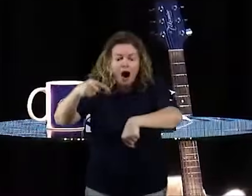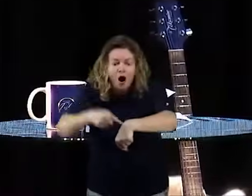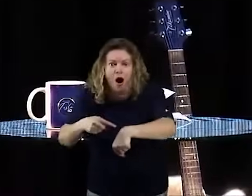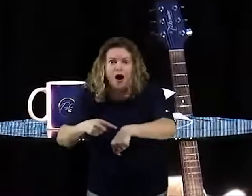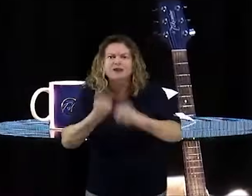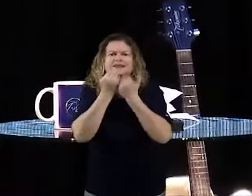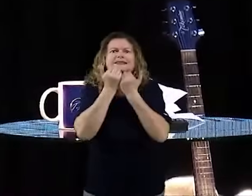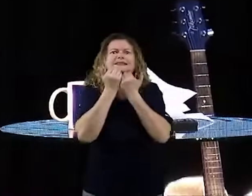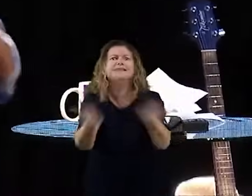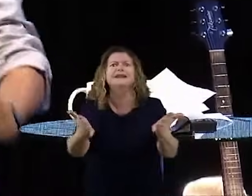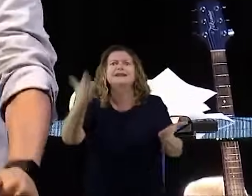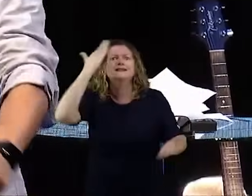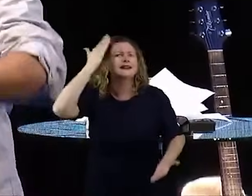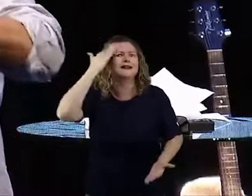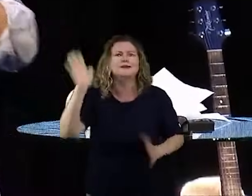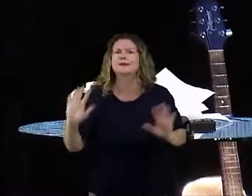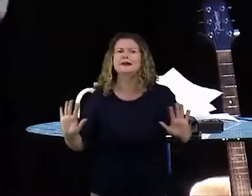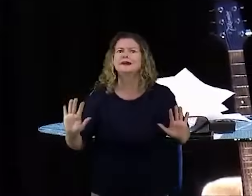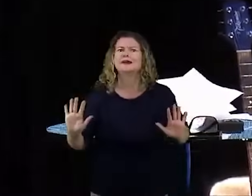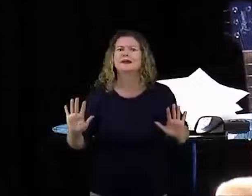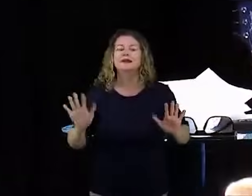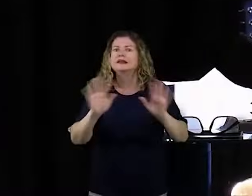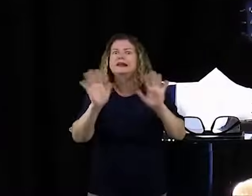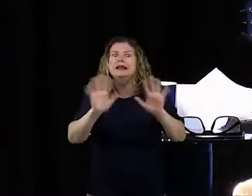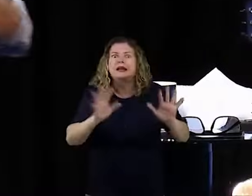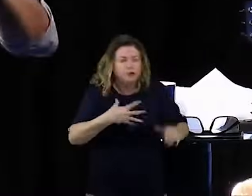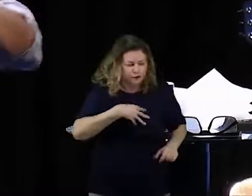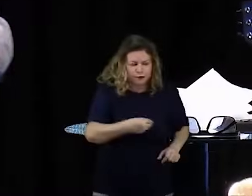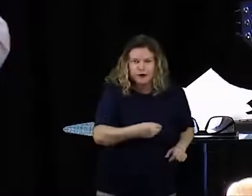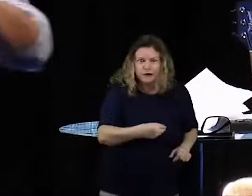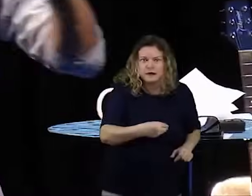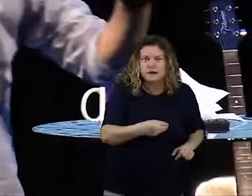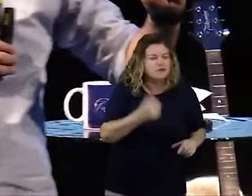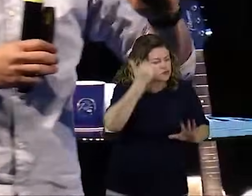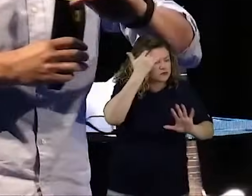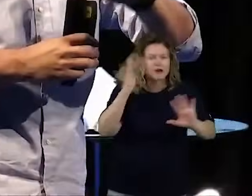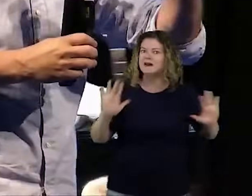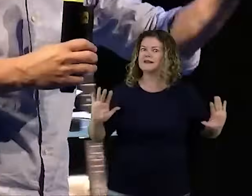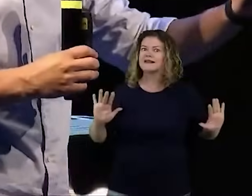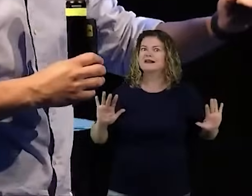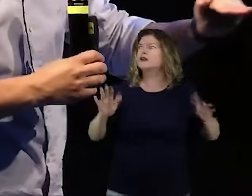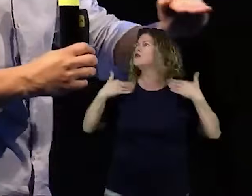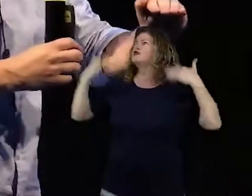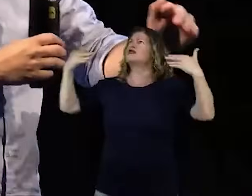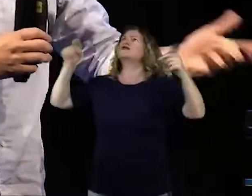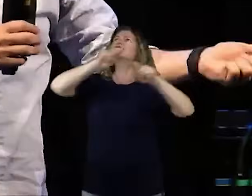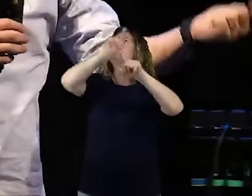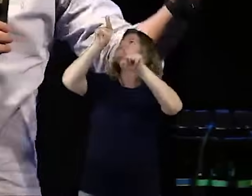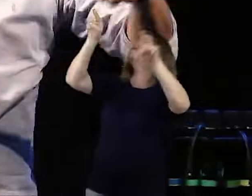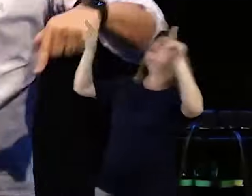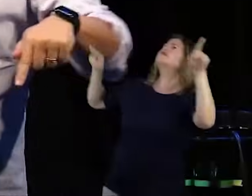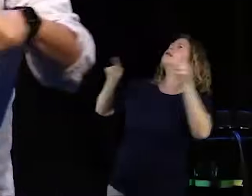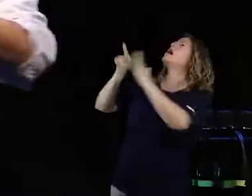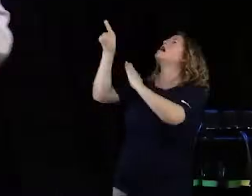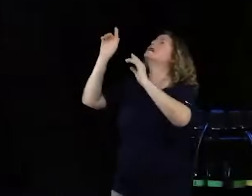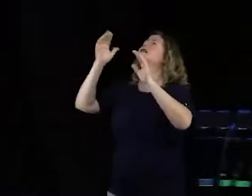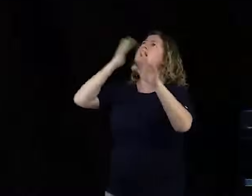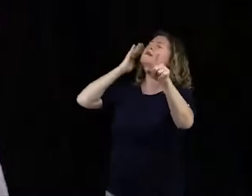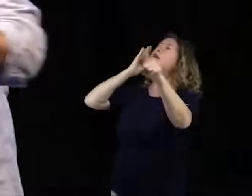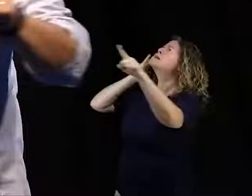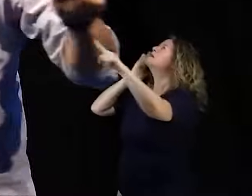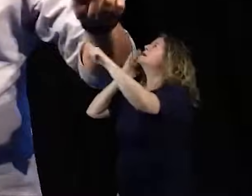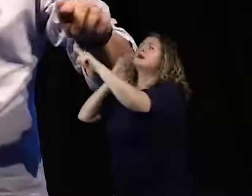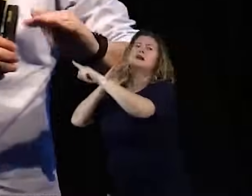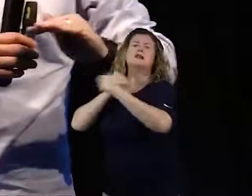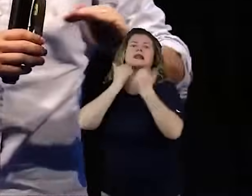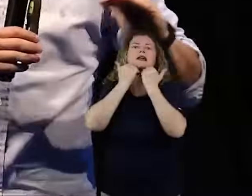que coisa nem os anjos tem a turma que gosta de dizer que o Anjo contou que o Anjo falou eu já mostrei para vocês aqui que quem